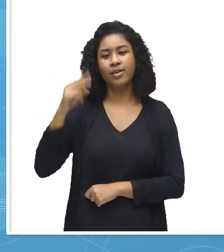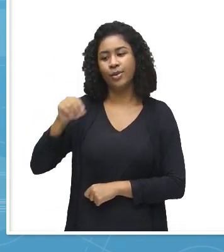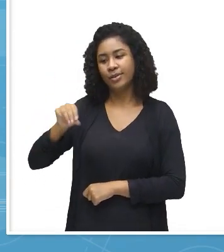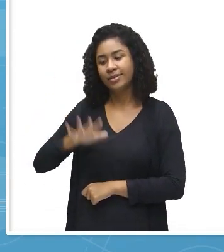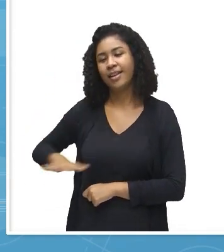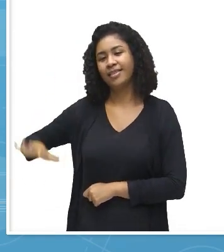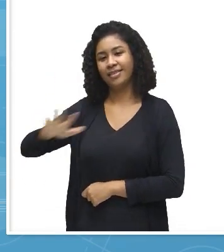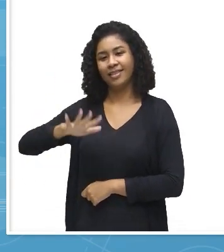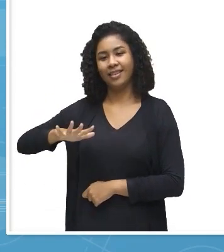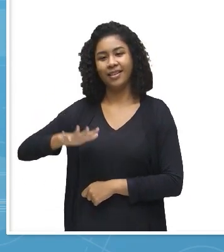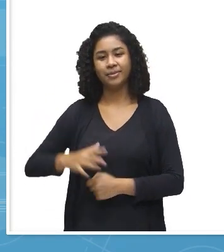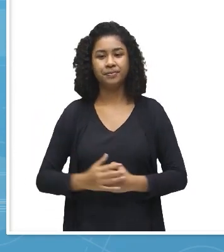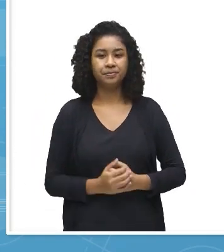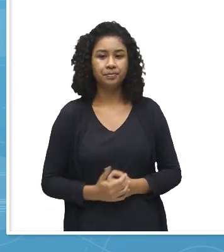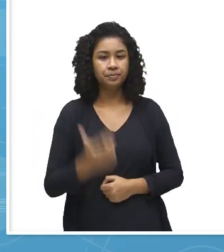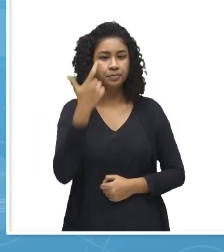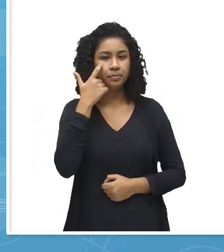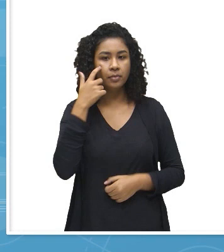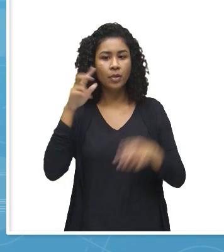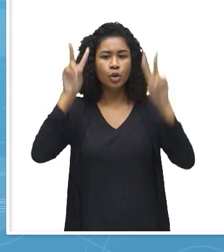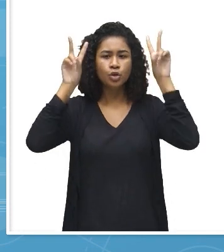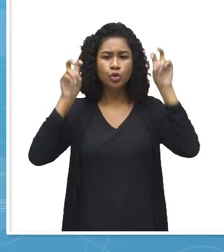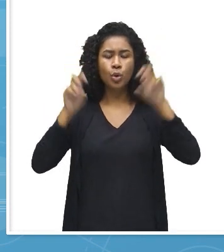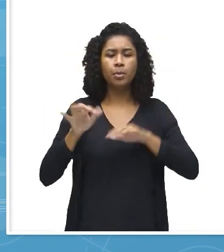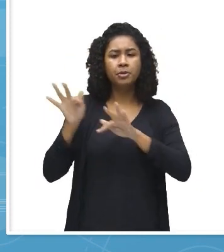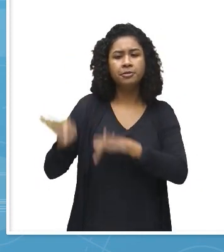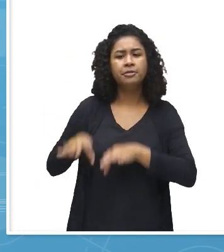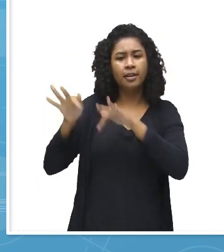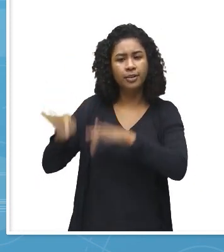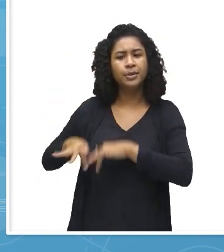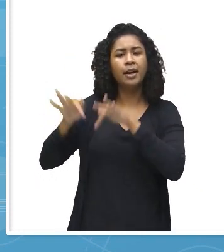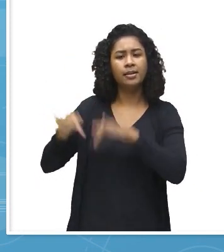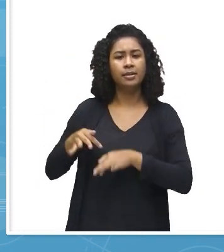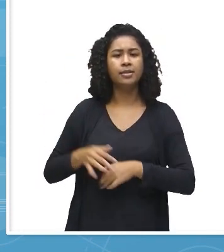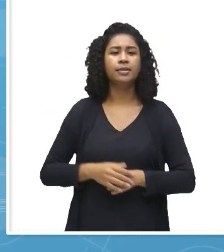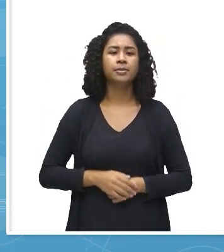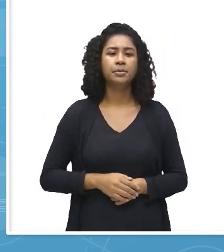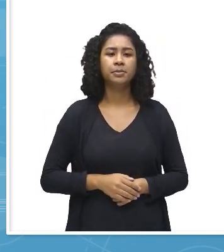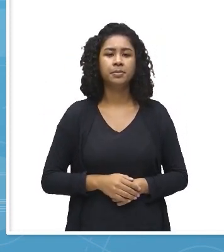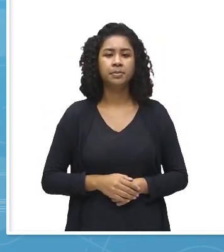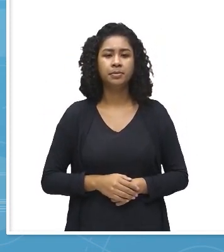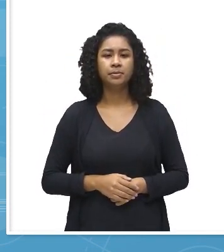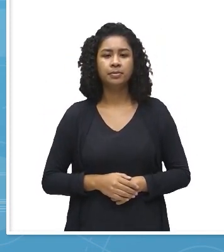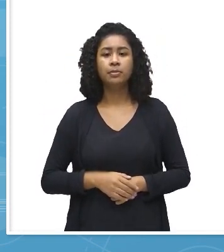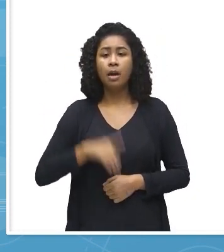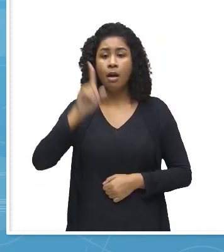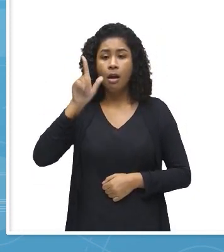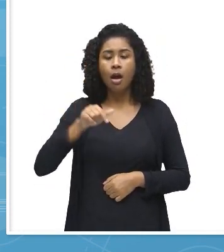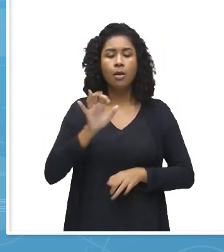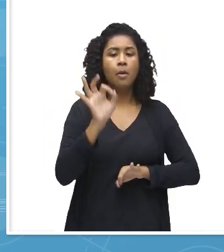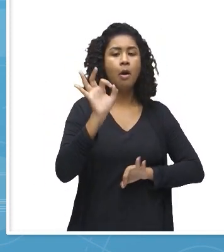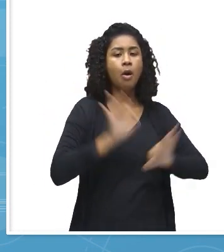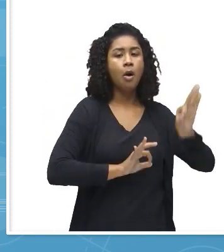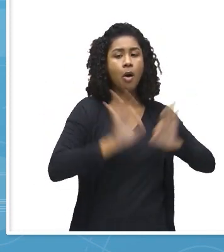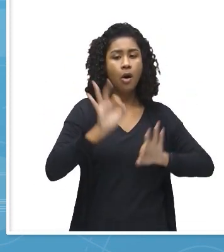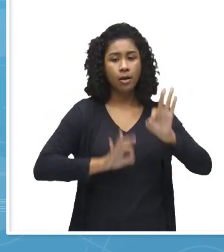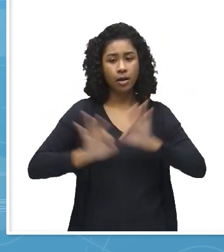sobre o feudalismo. O feudalismo que foi um modo aí, né, de